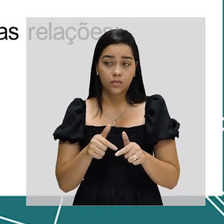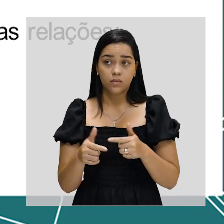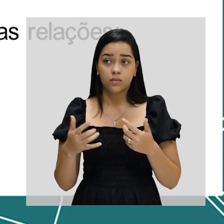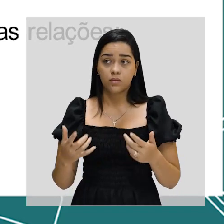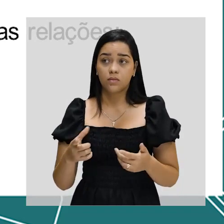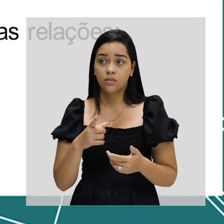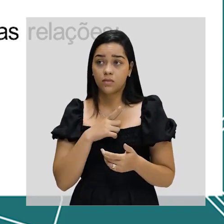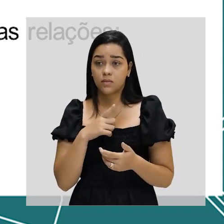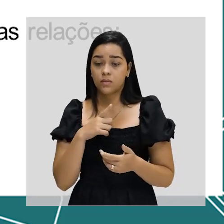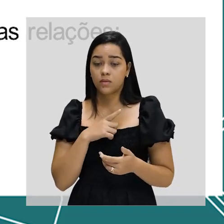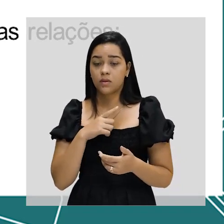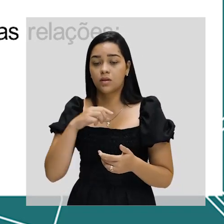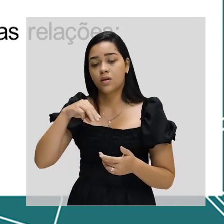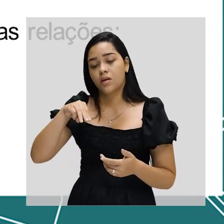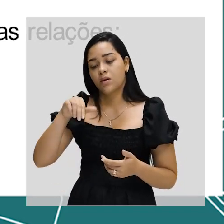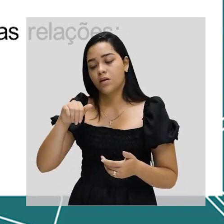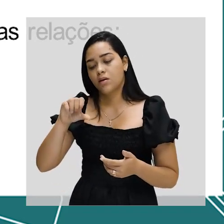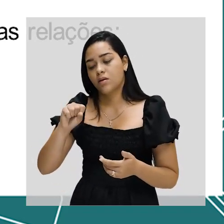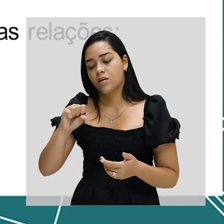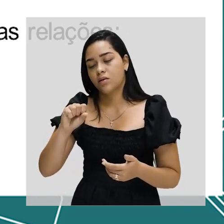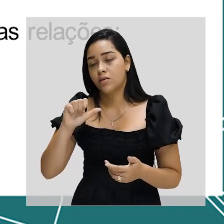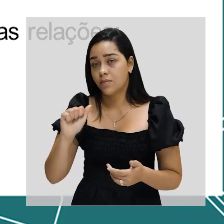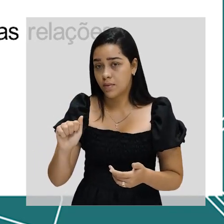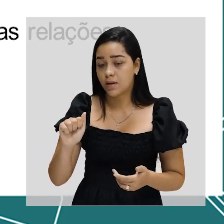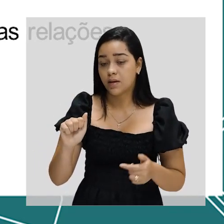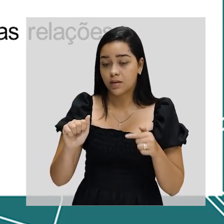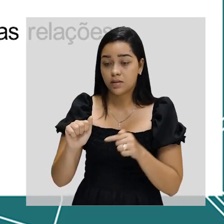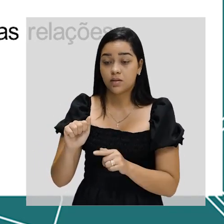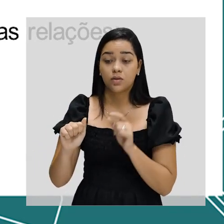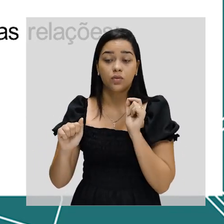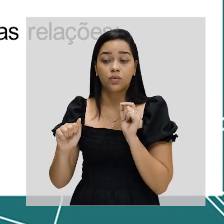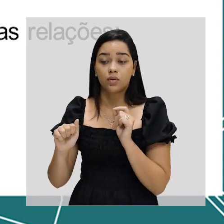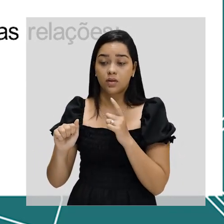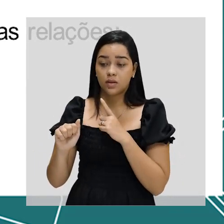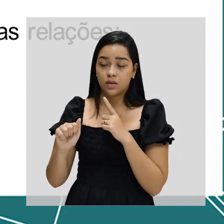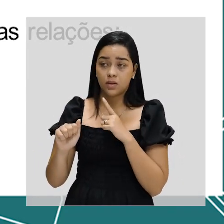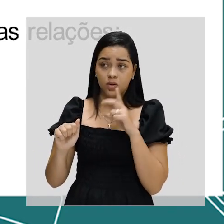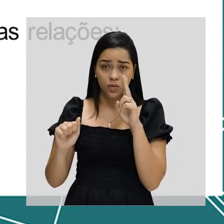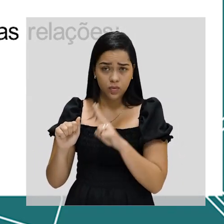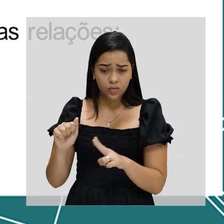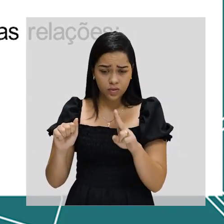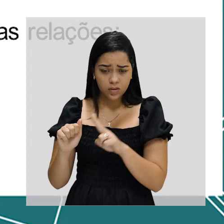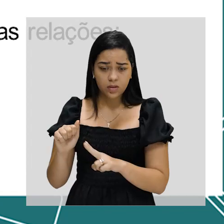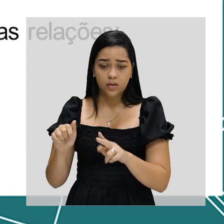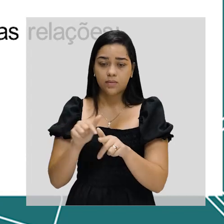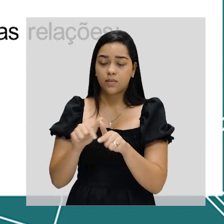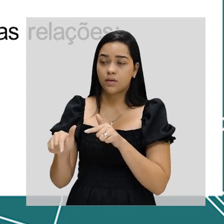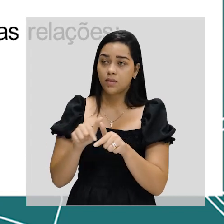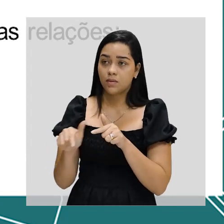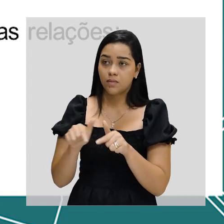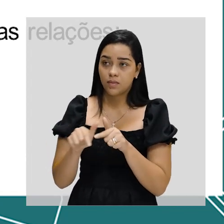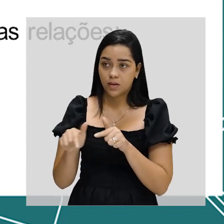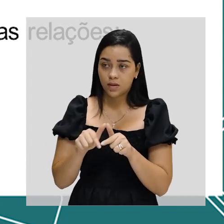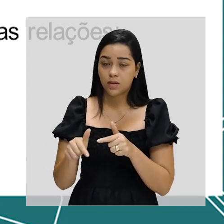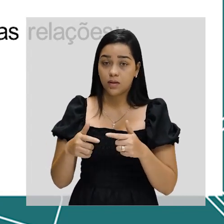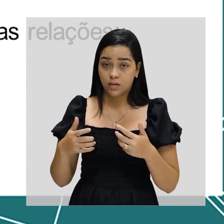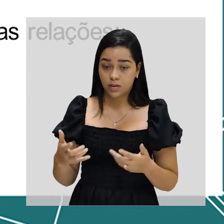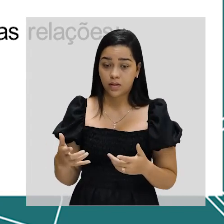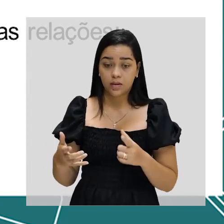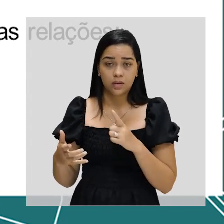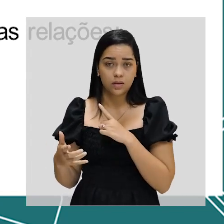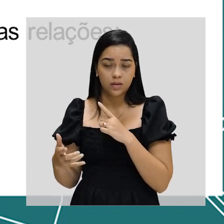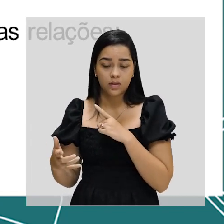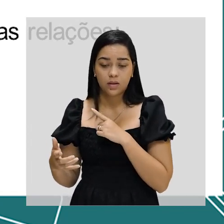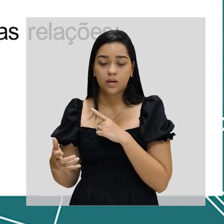a unidade de massa. As unidades mais utilizadas para o trabalho com a massa de